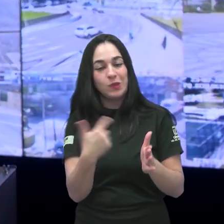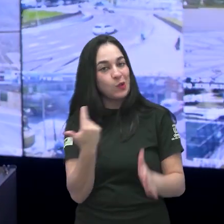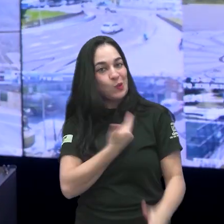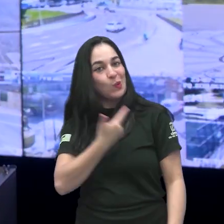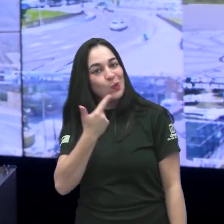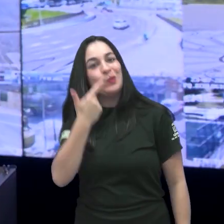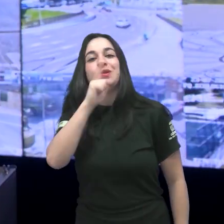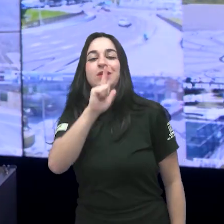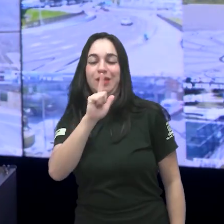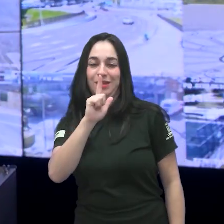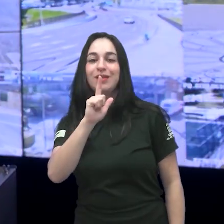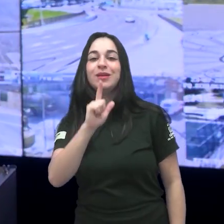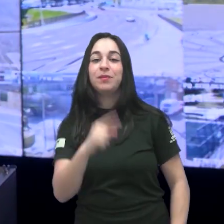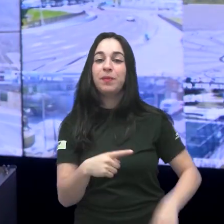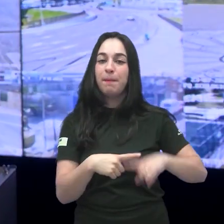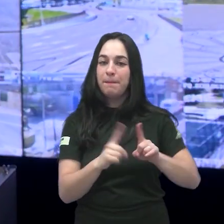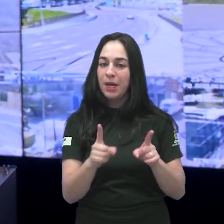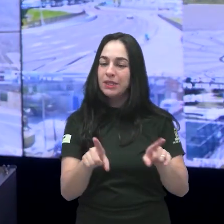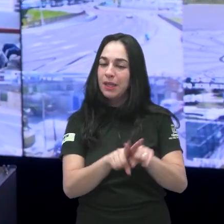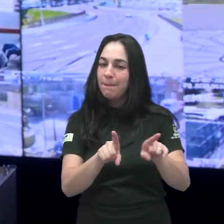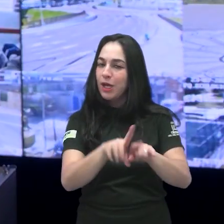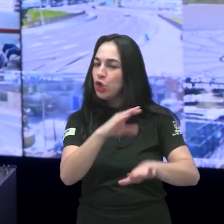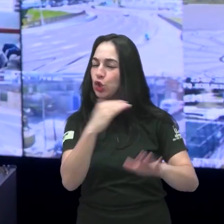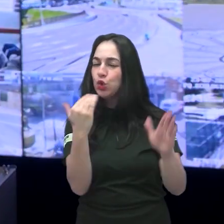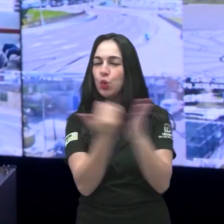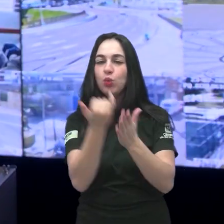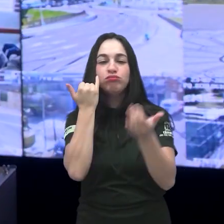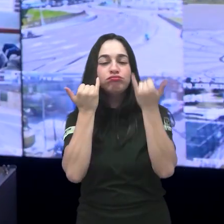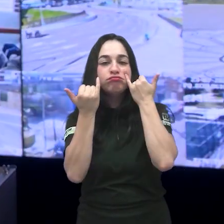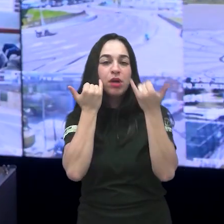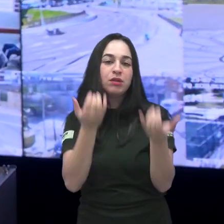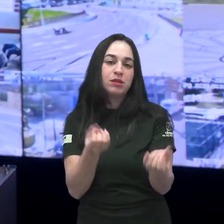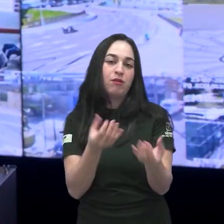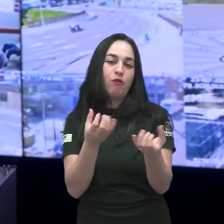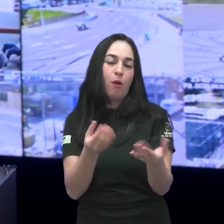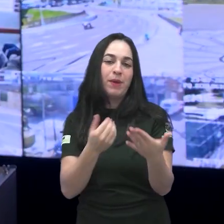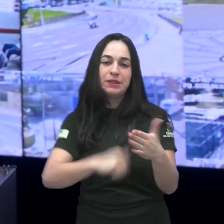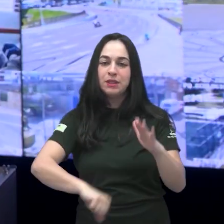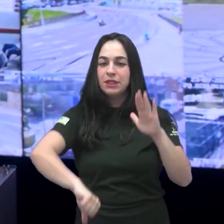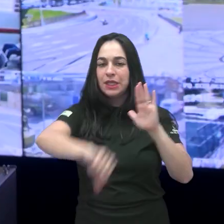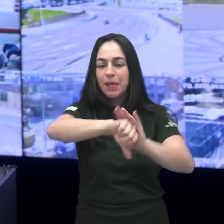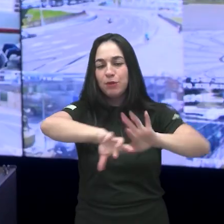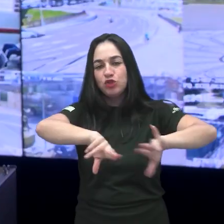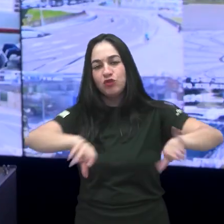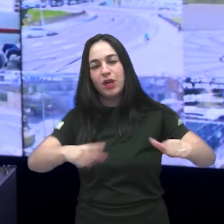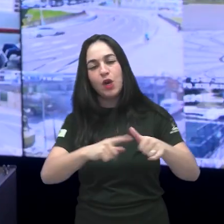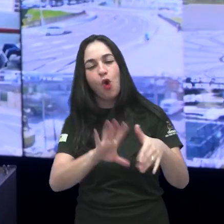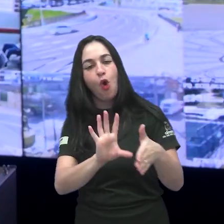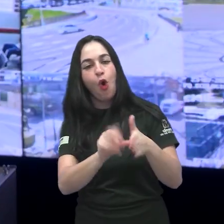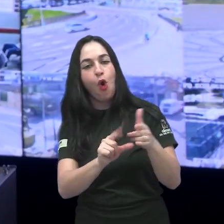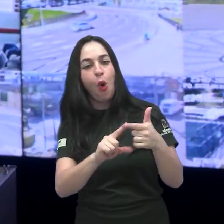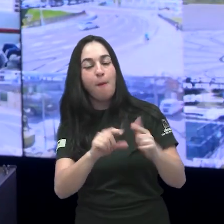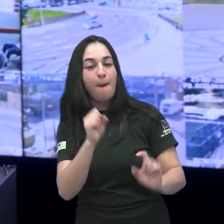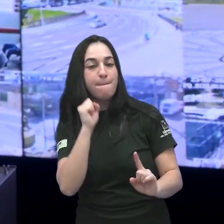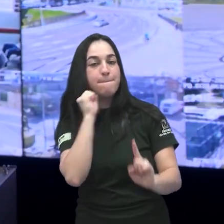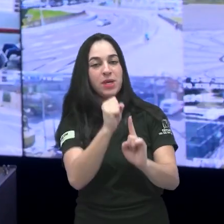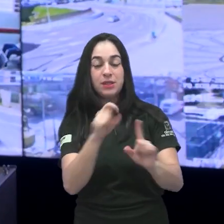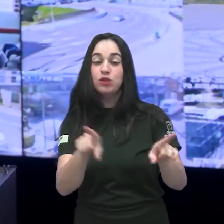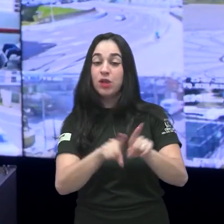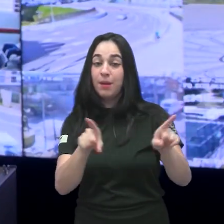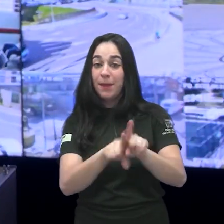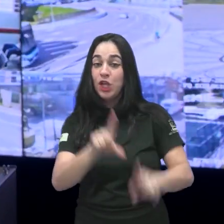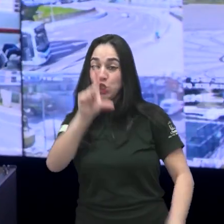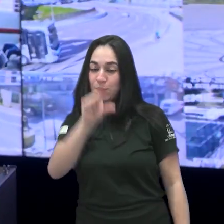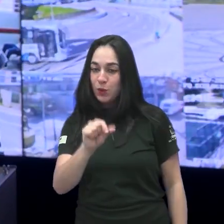primeira vez na história, atingimos esses números, mas também podemos ali trazer todos os dados referentes aqui a outros tipos de crime, como furto, roubos